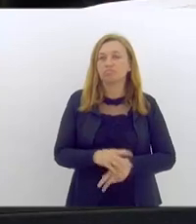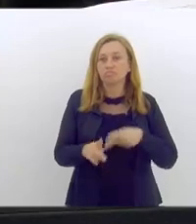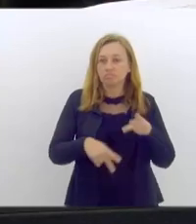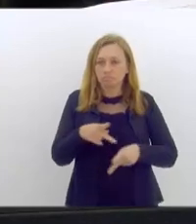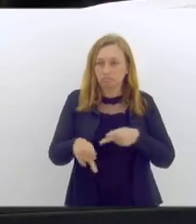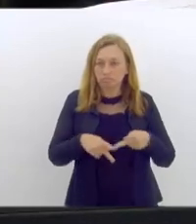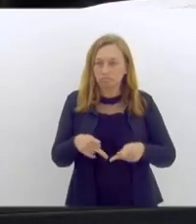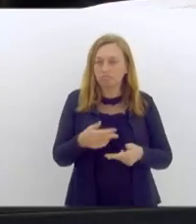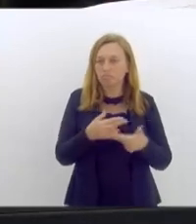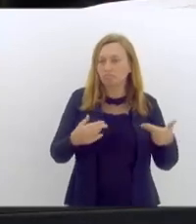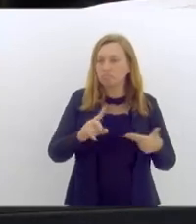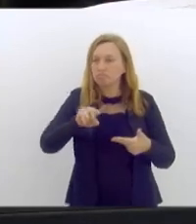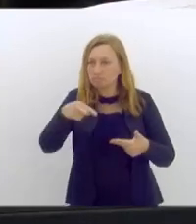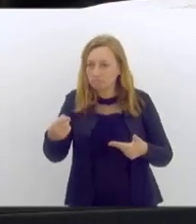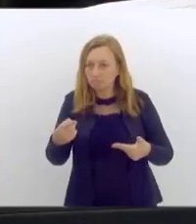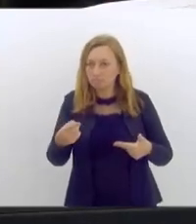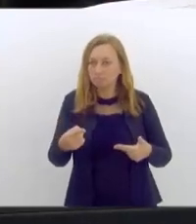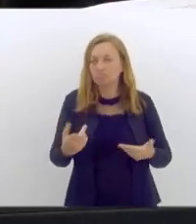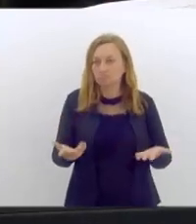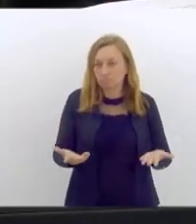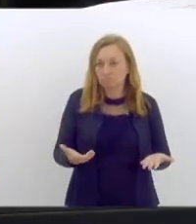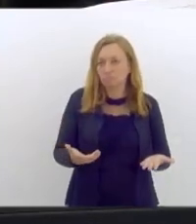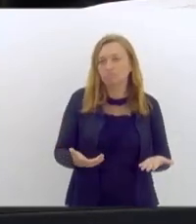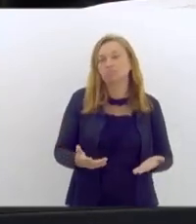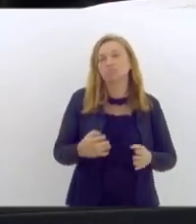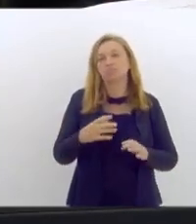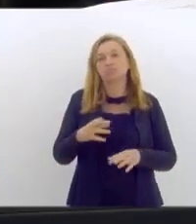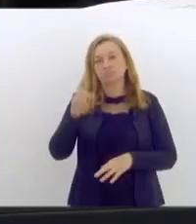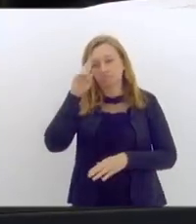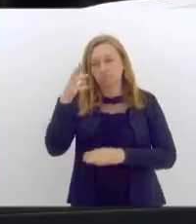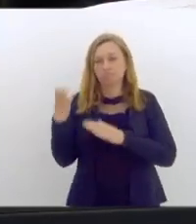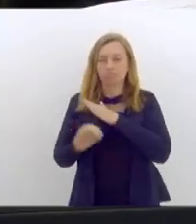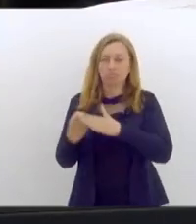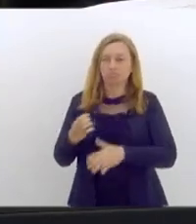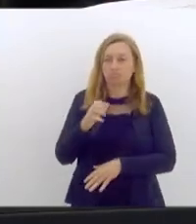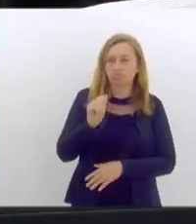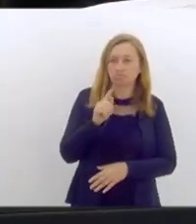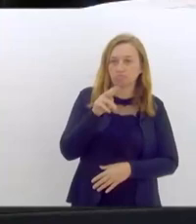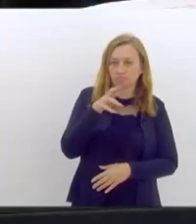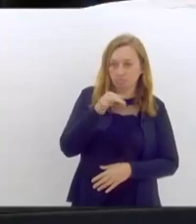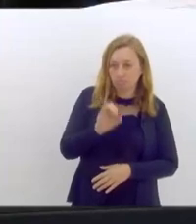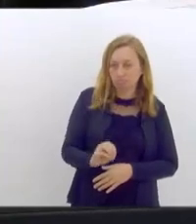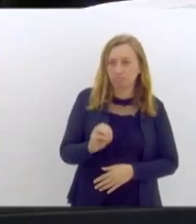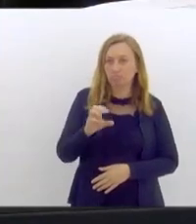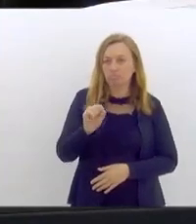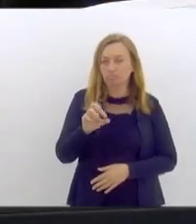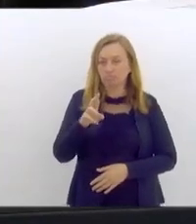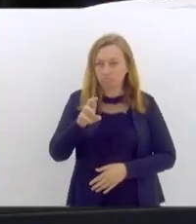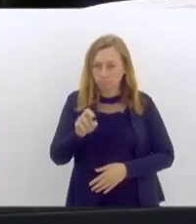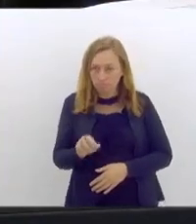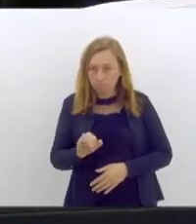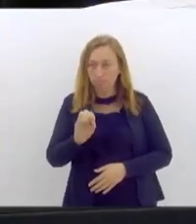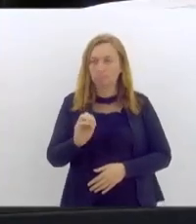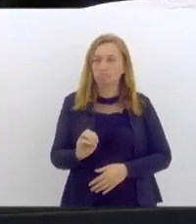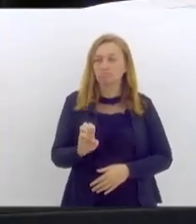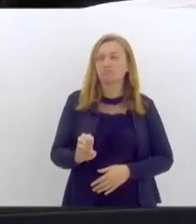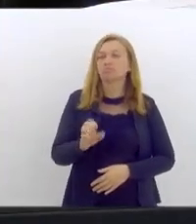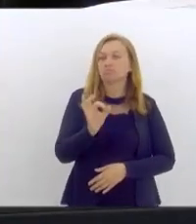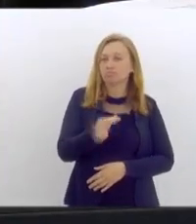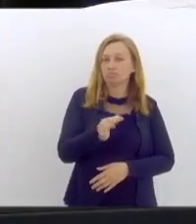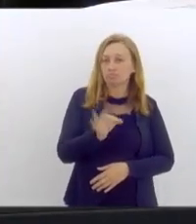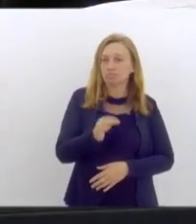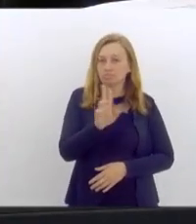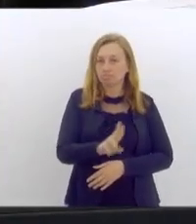e vários outros partícipes como empresários age Rio sedere vão ser certamente